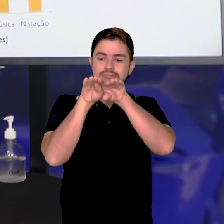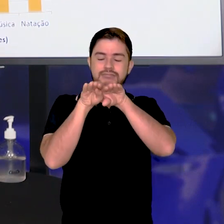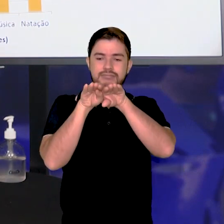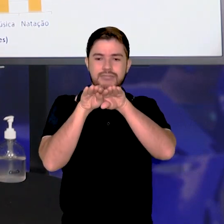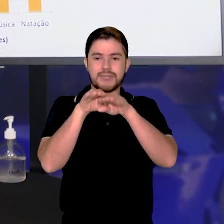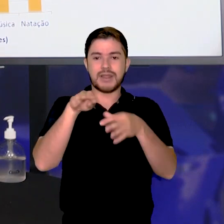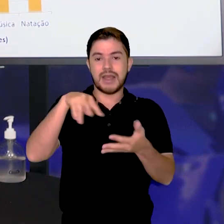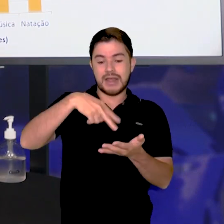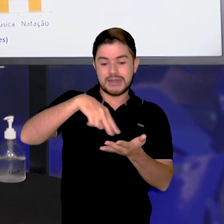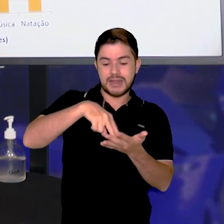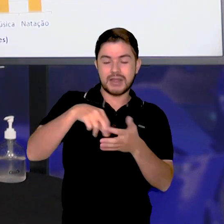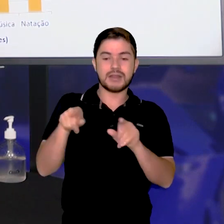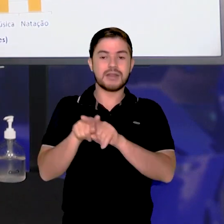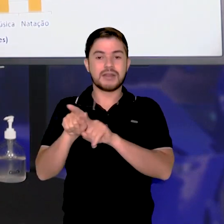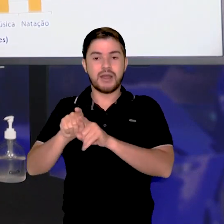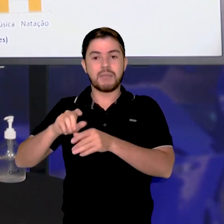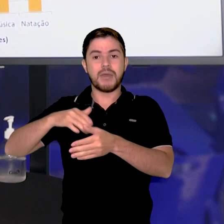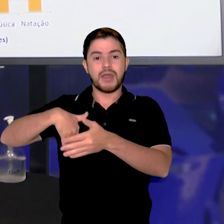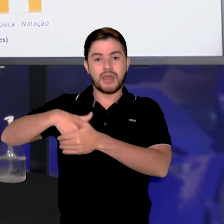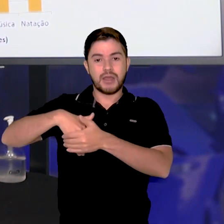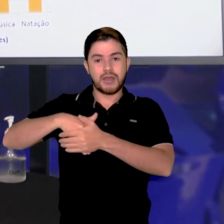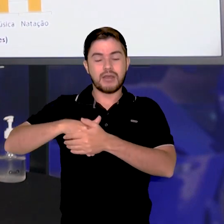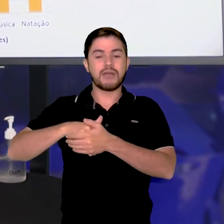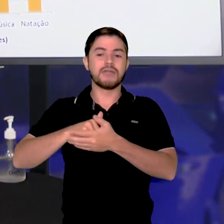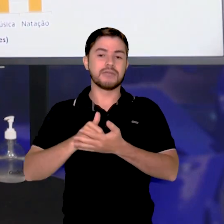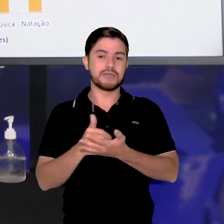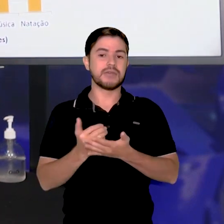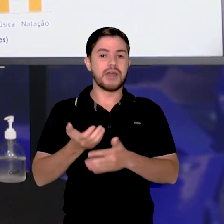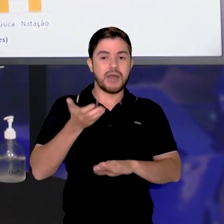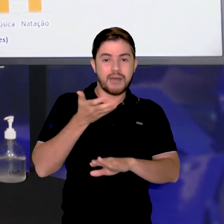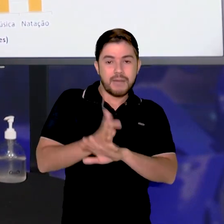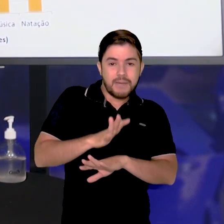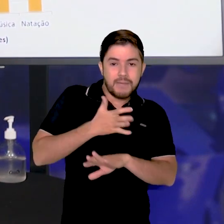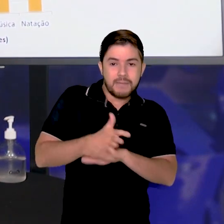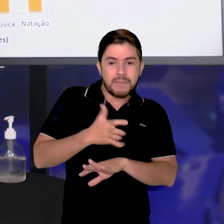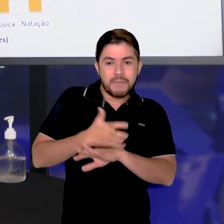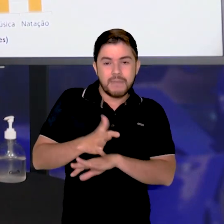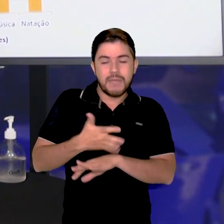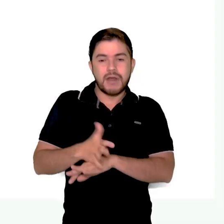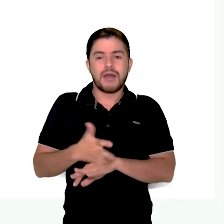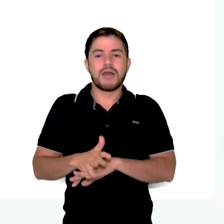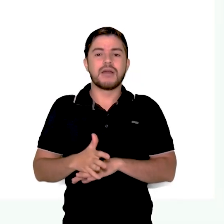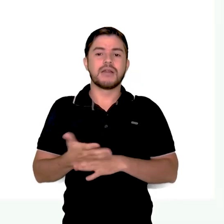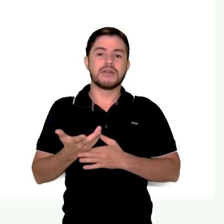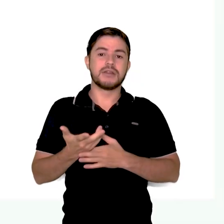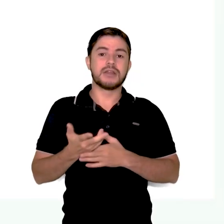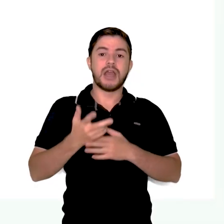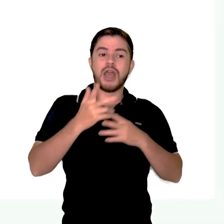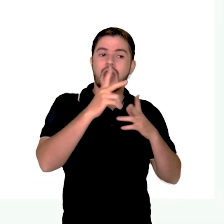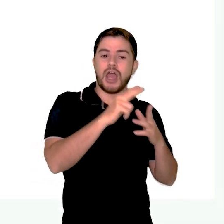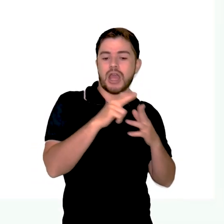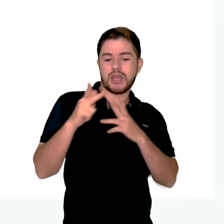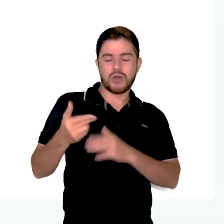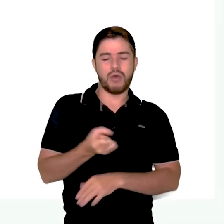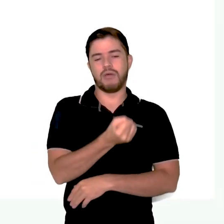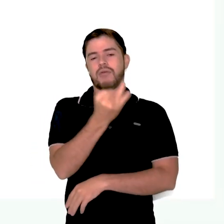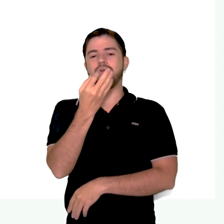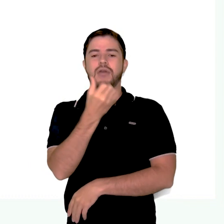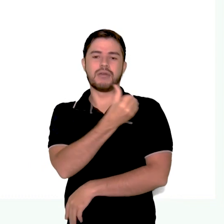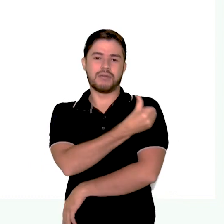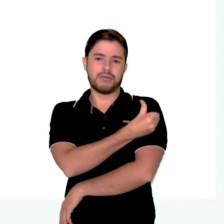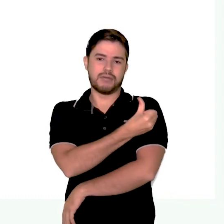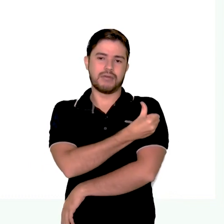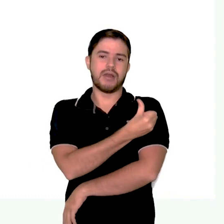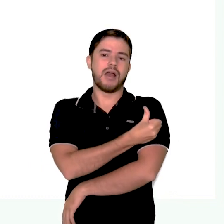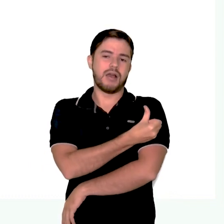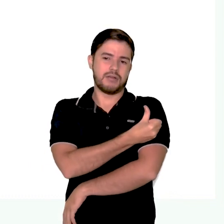a dança quanto o futebol, ela é praticada pela mesma quantidade de alunos. Então, ó, tanto